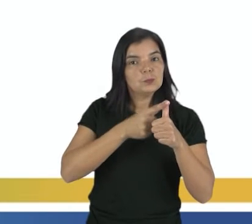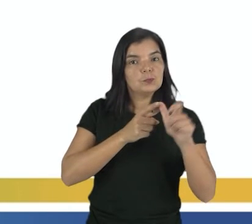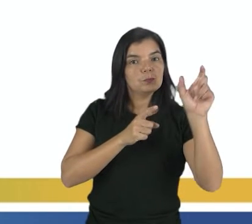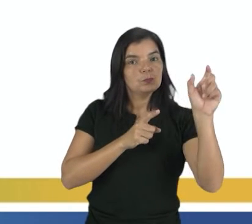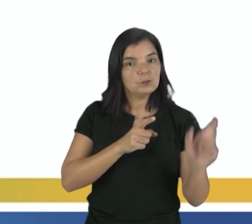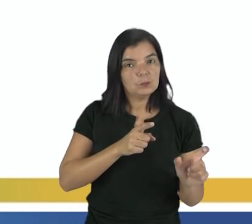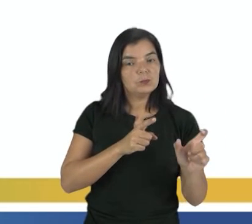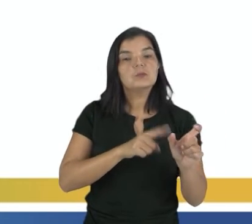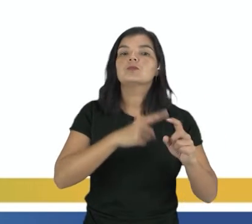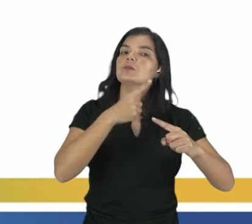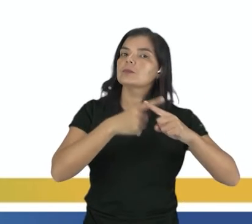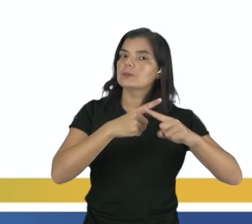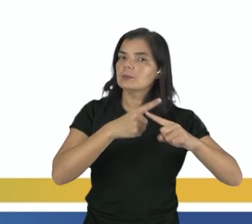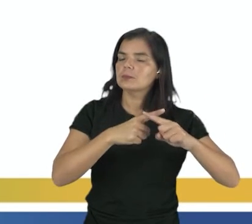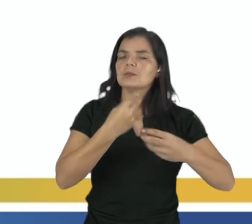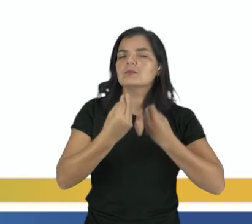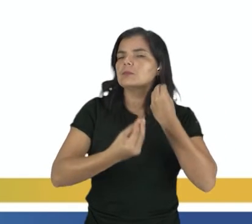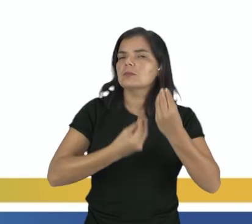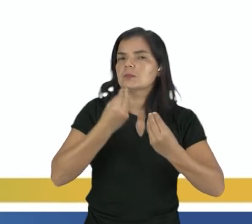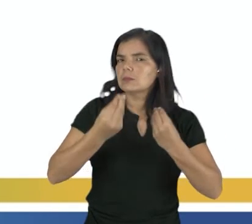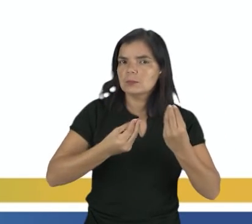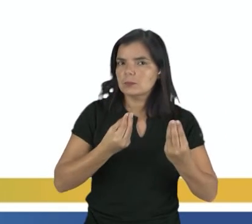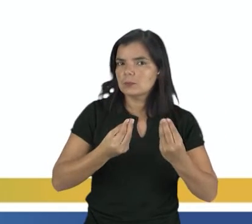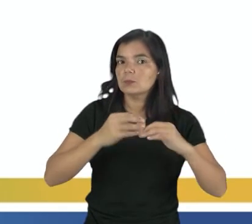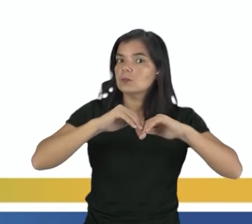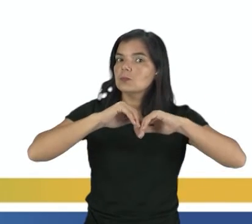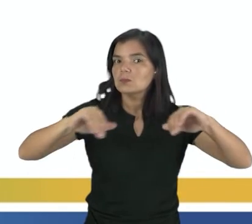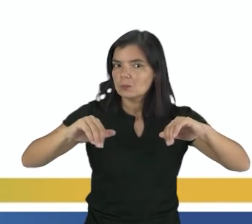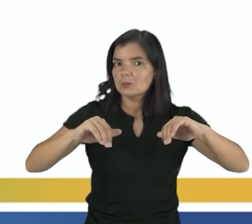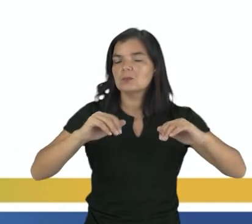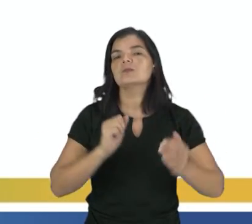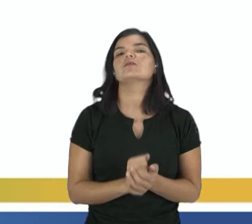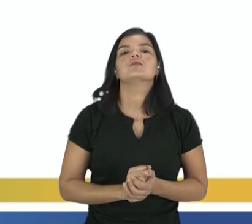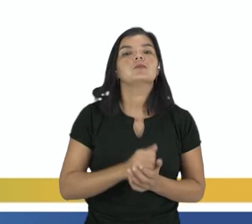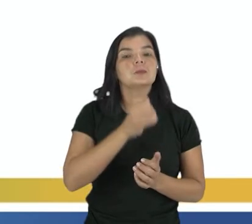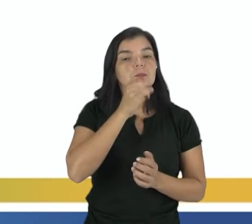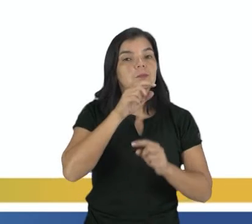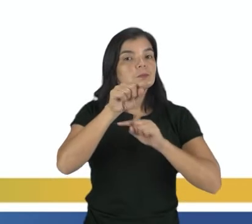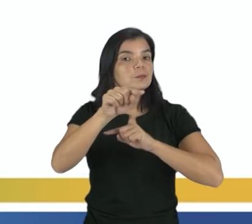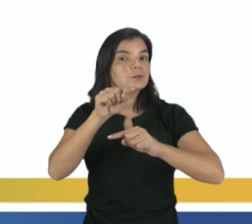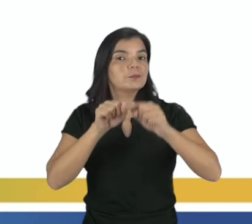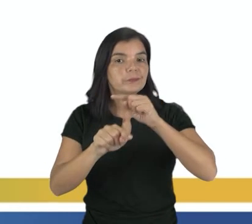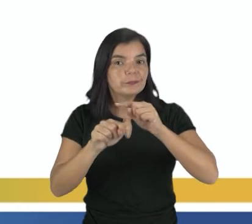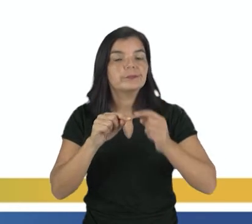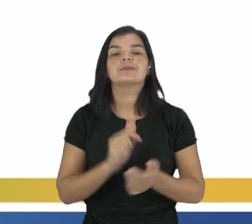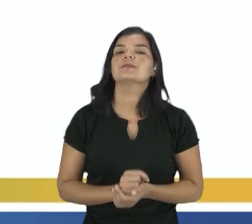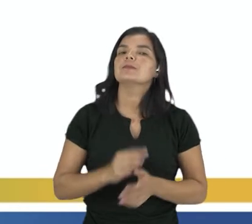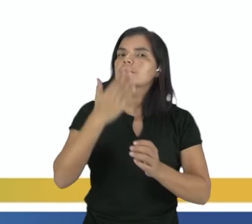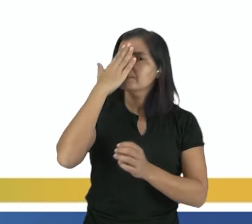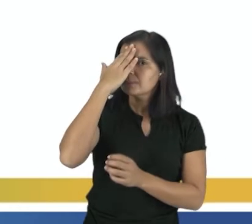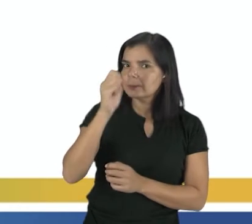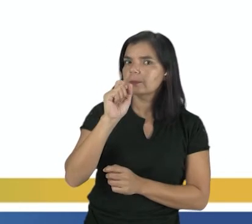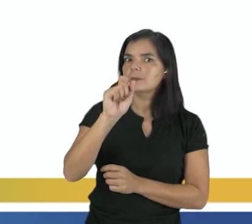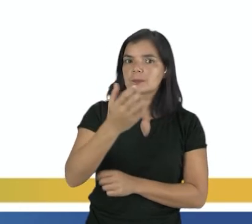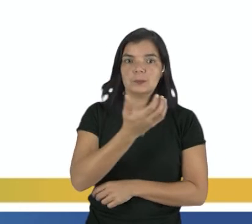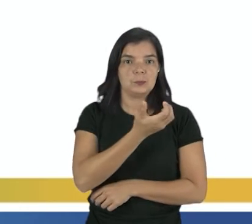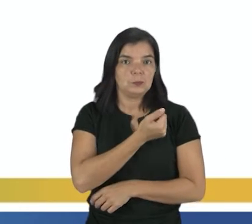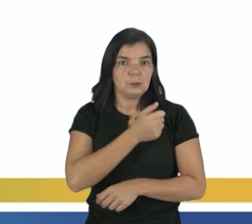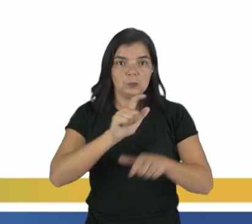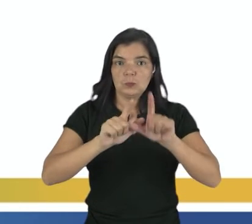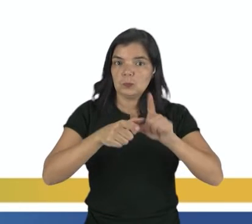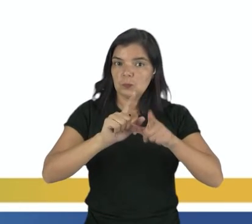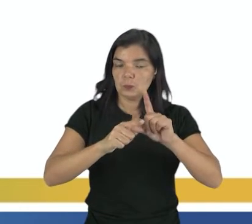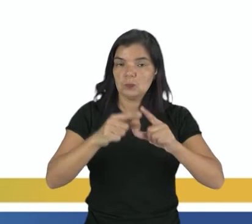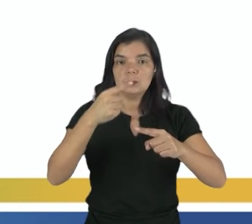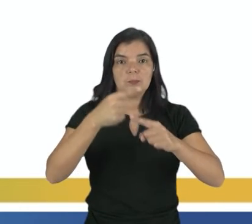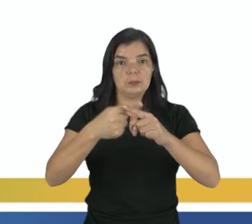lado eu tenho uma multiplicação como é que eu desfaço a multiplicação eu desfaço com uma divisão então para eu saber quem é o número x q